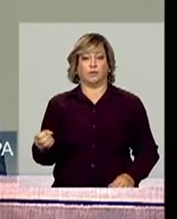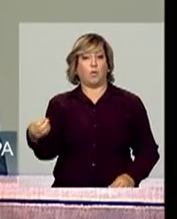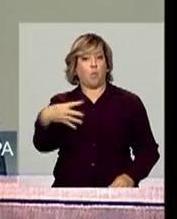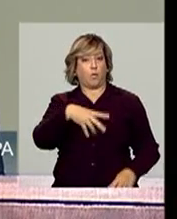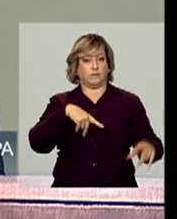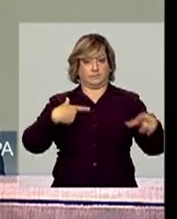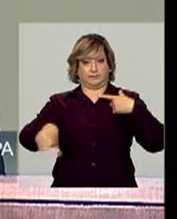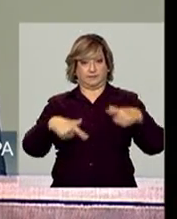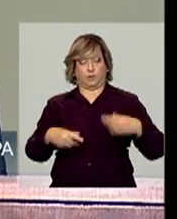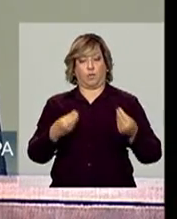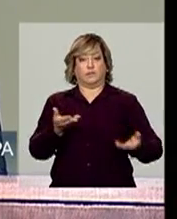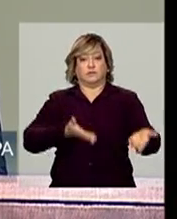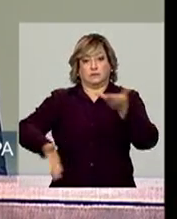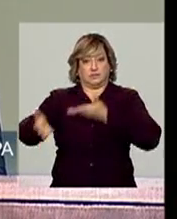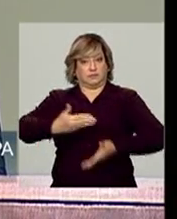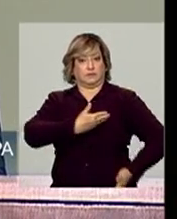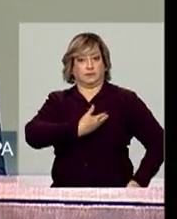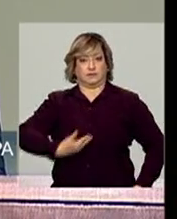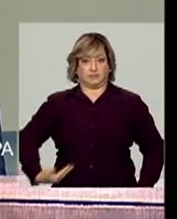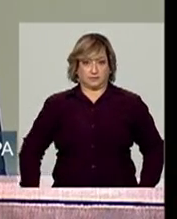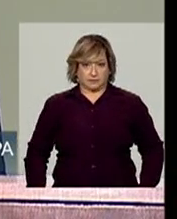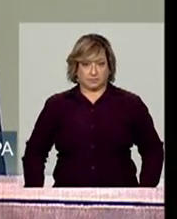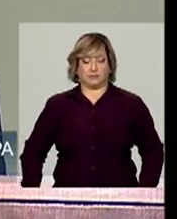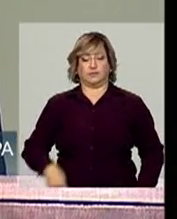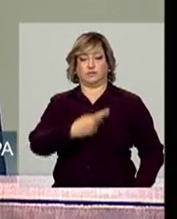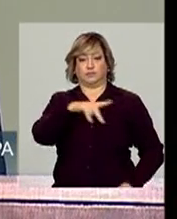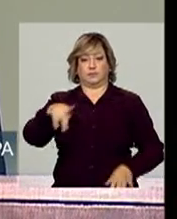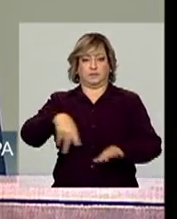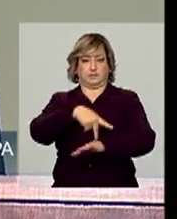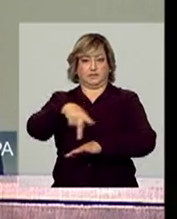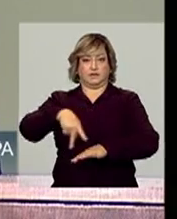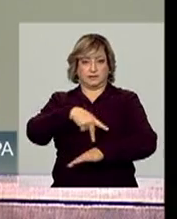da República e de seus países.